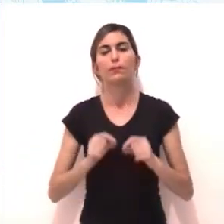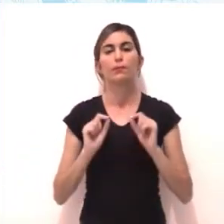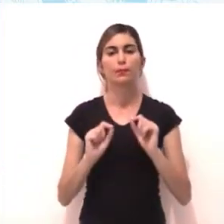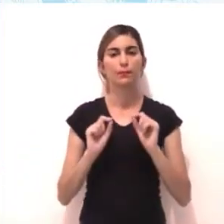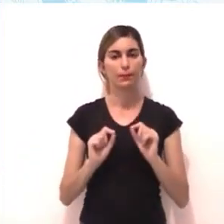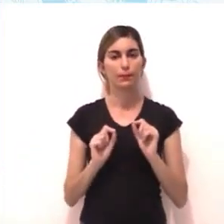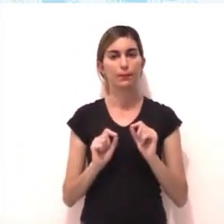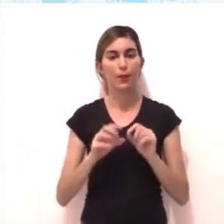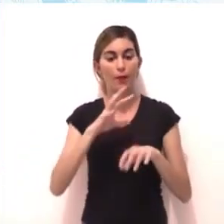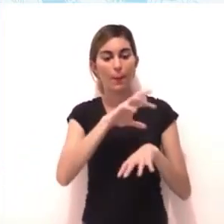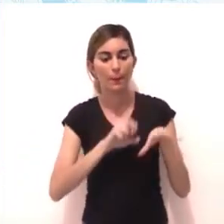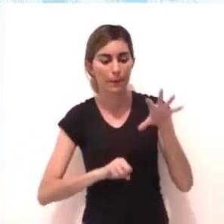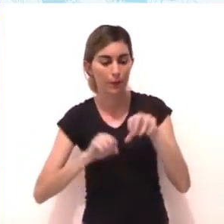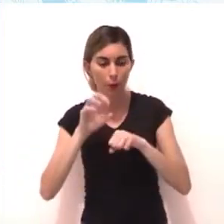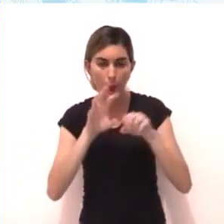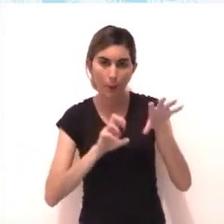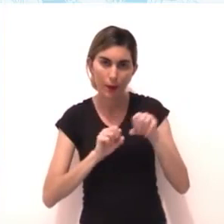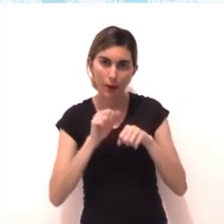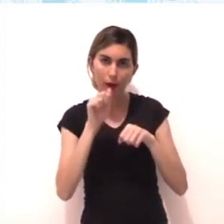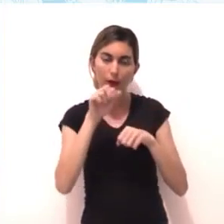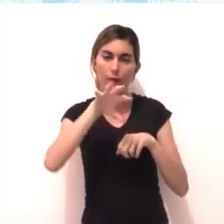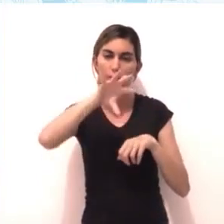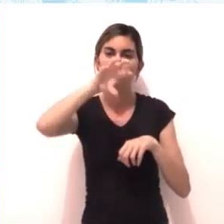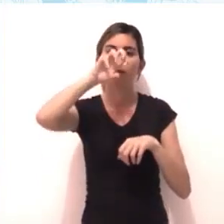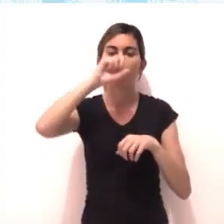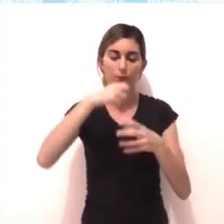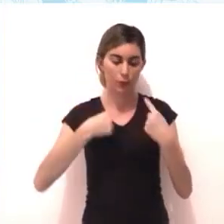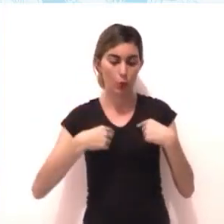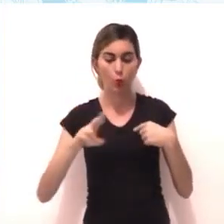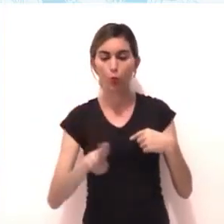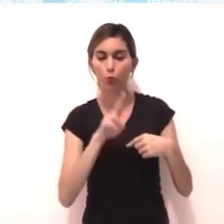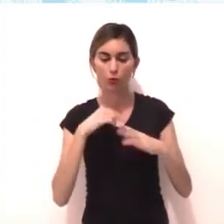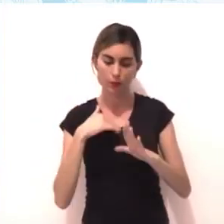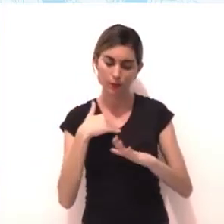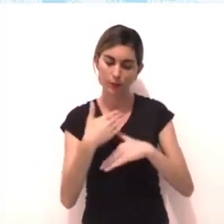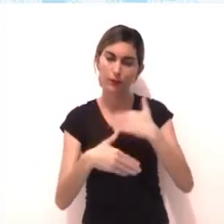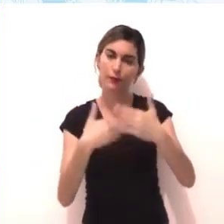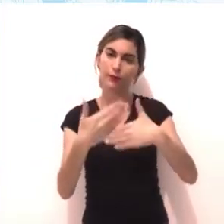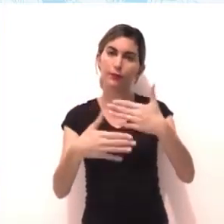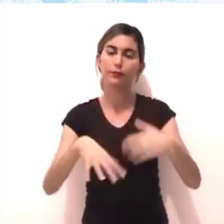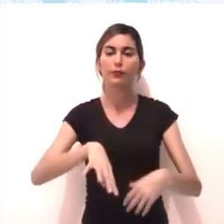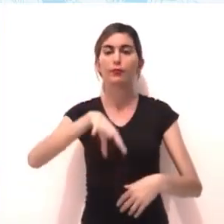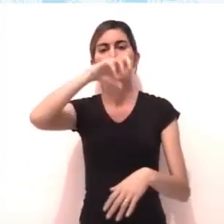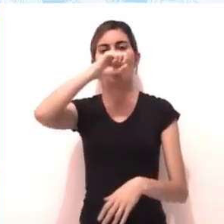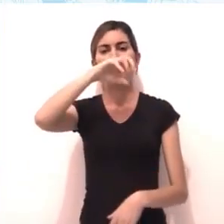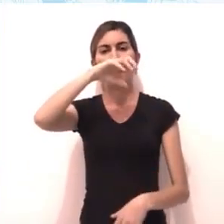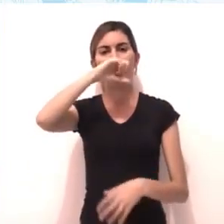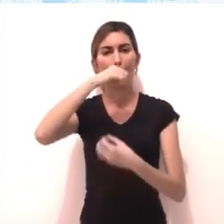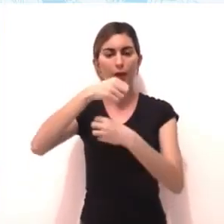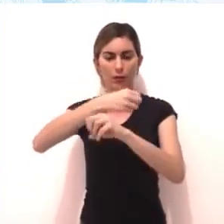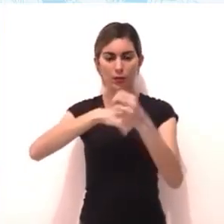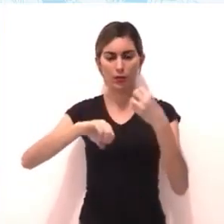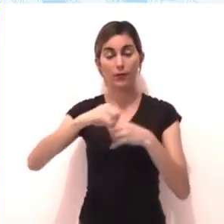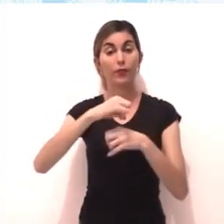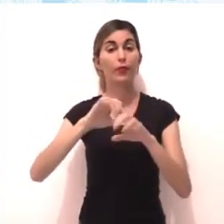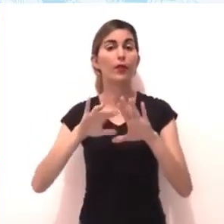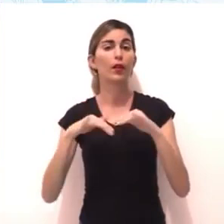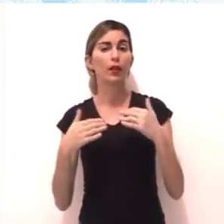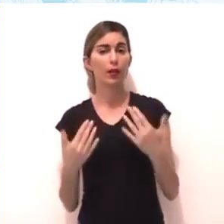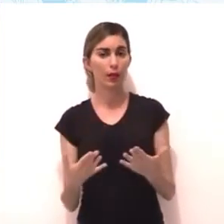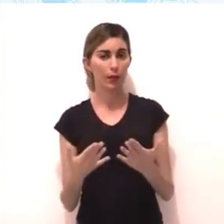vai pegar esse gás oxigênio para usar no processo de respiração celular